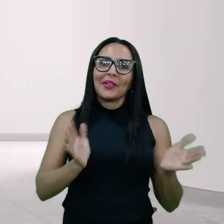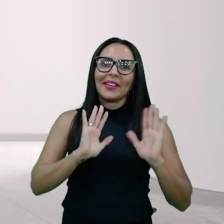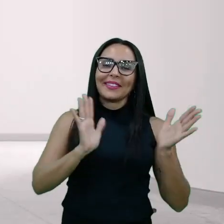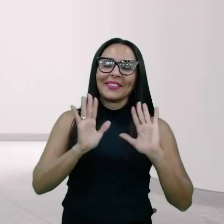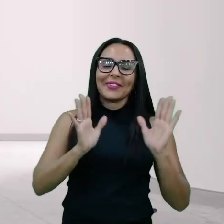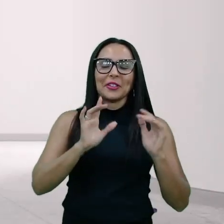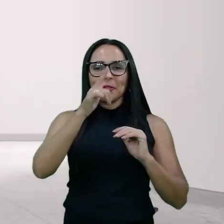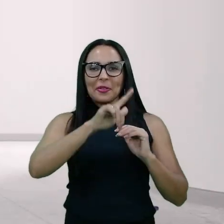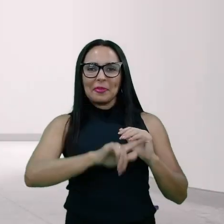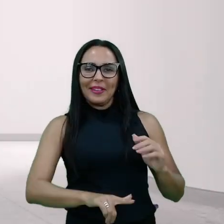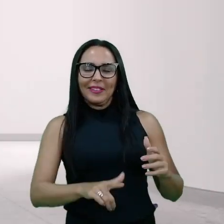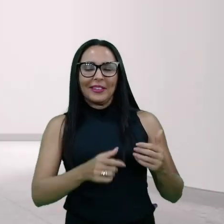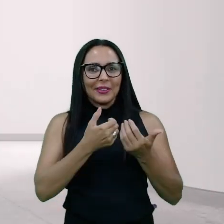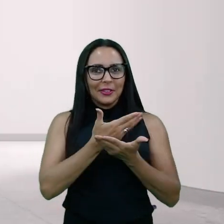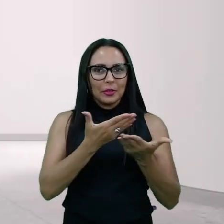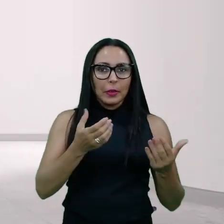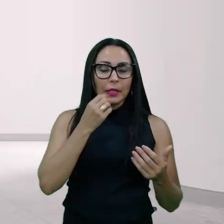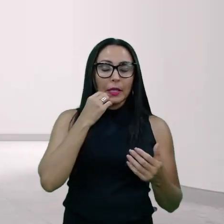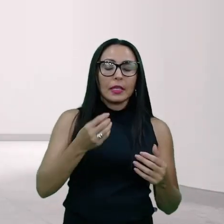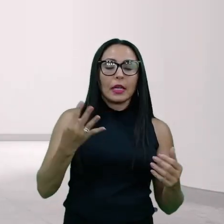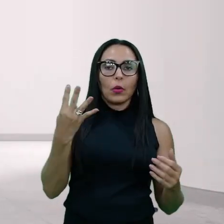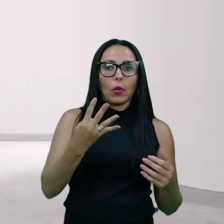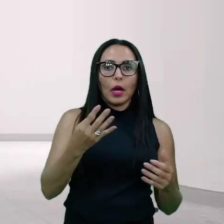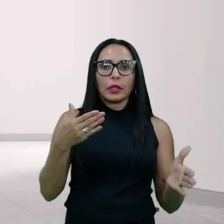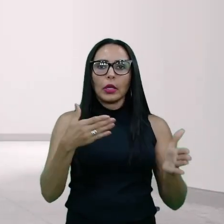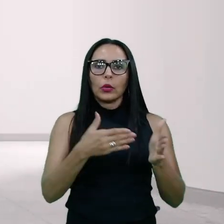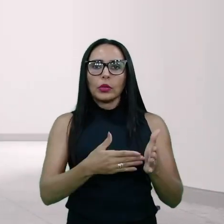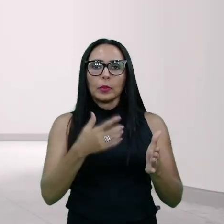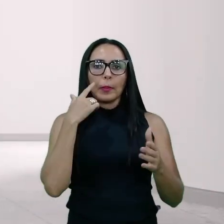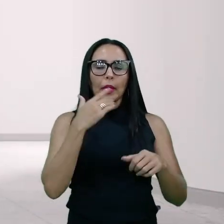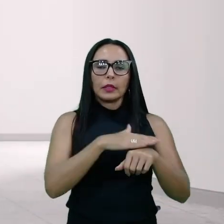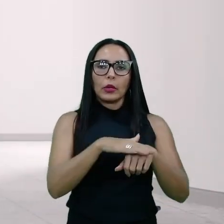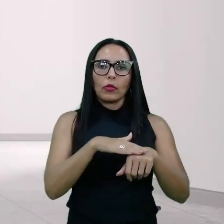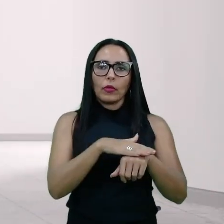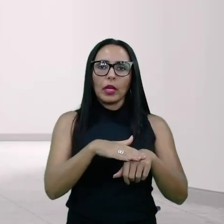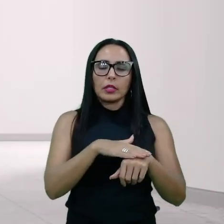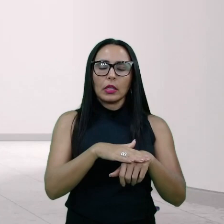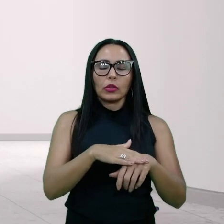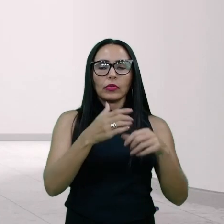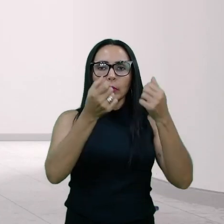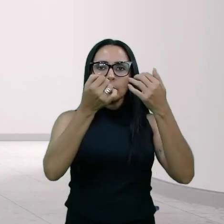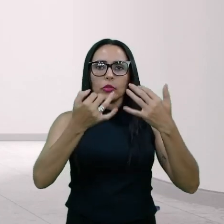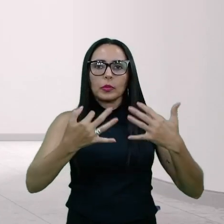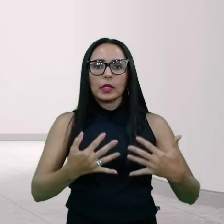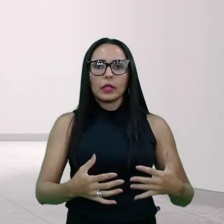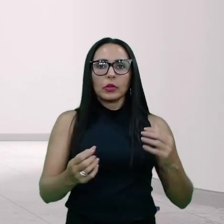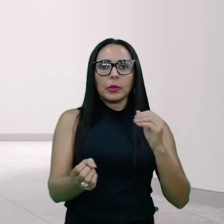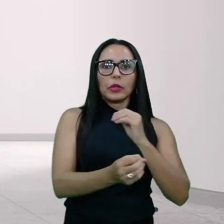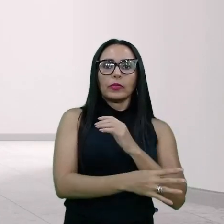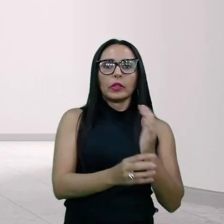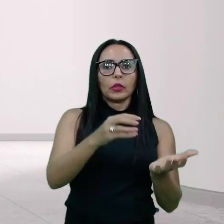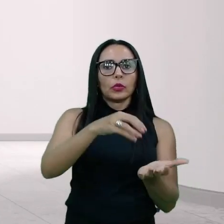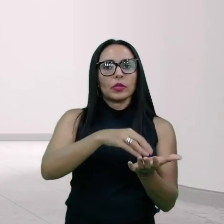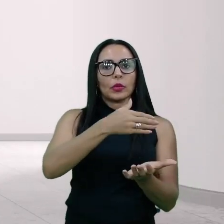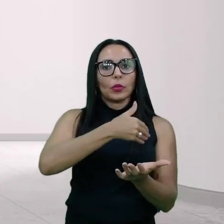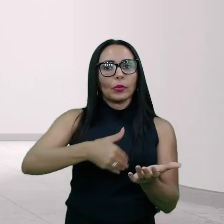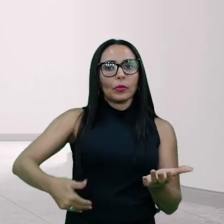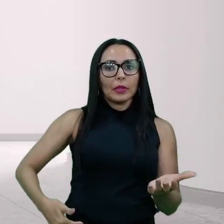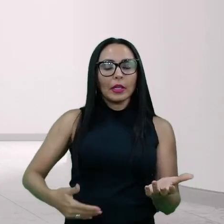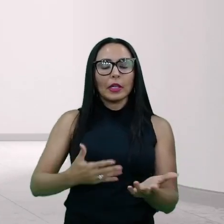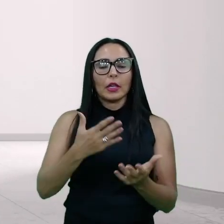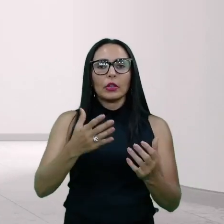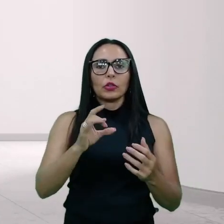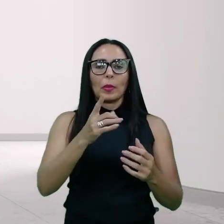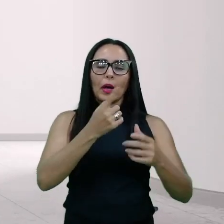Olá novamente, pessoal. Nessa quarta e última parte da nossa conversa, nós vamos falar sobre inovação no setor público. Apenas